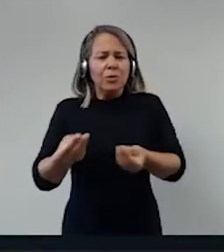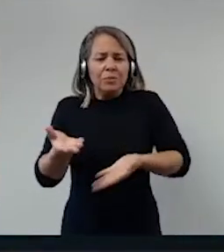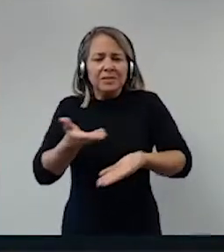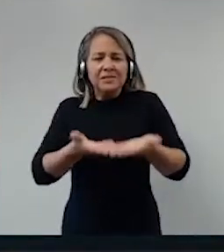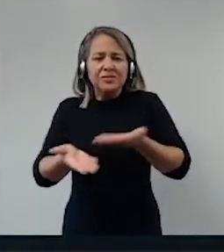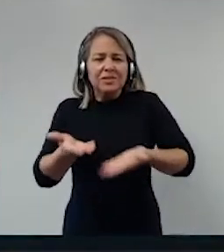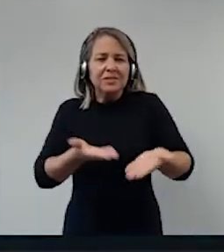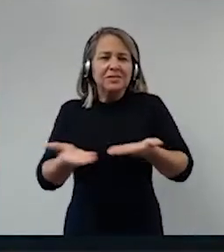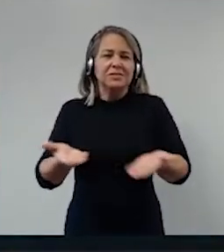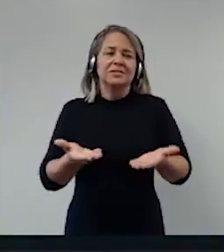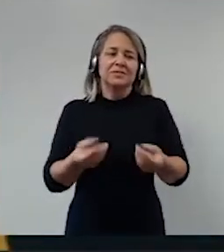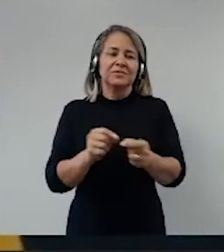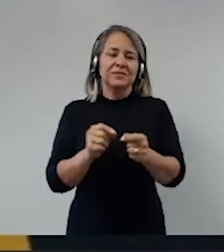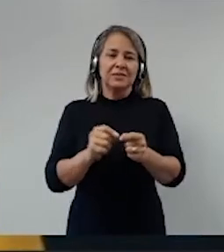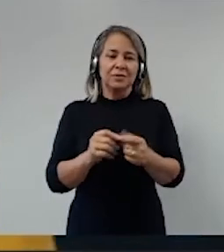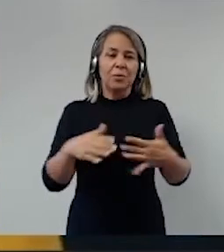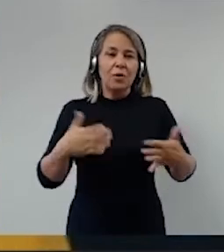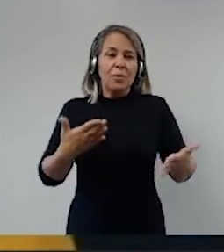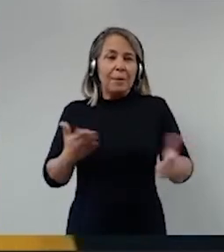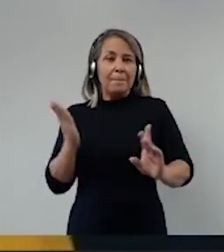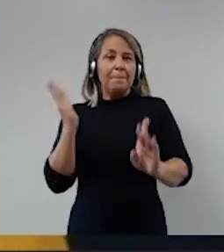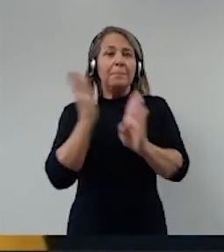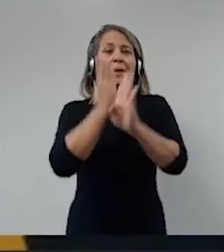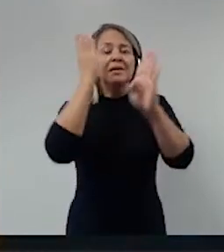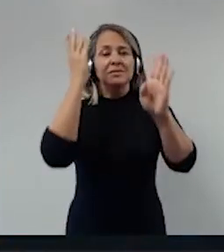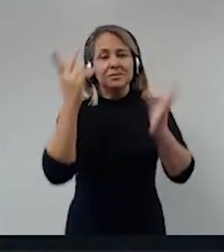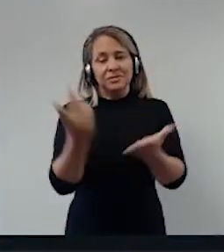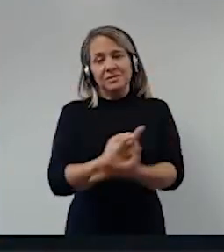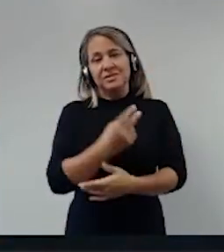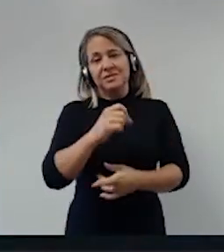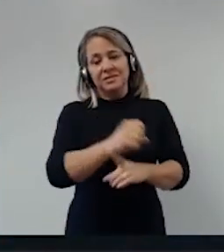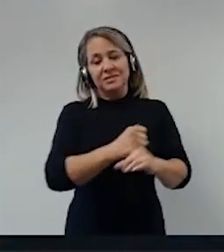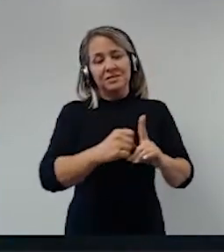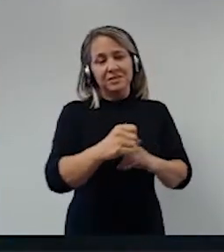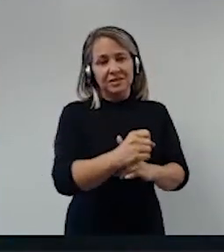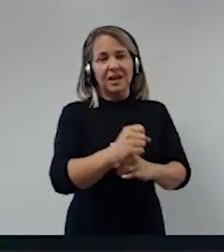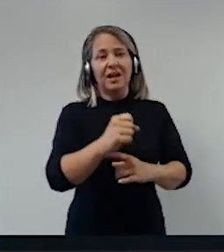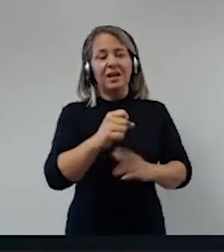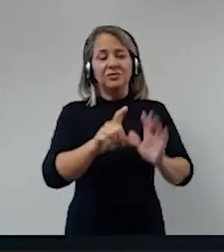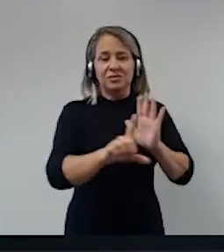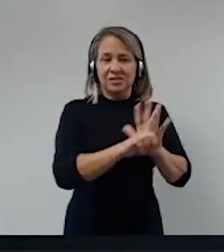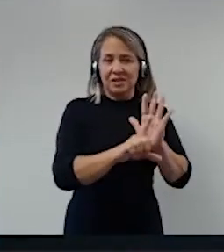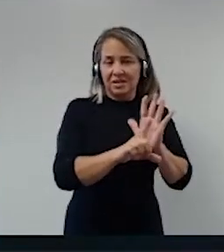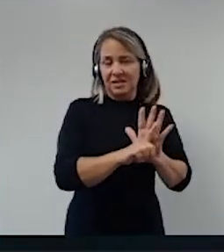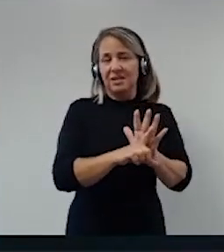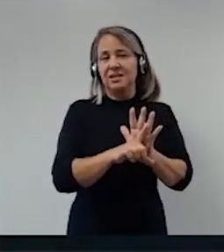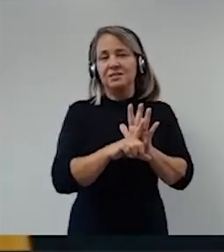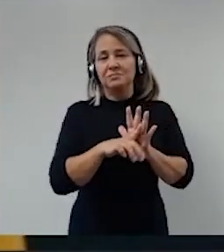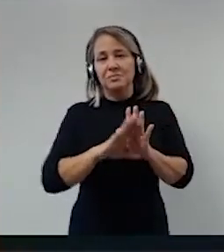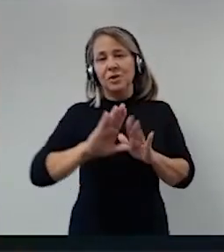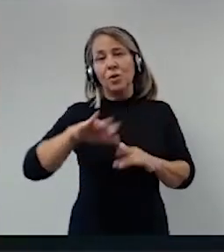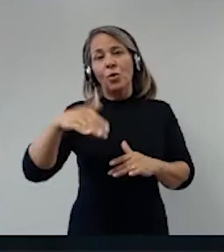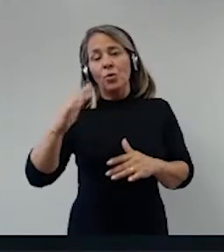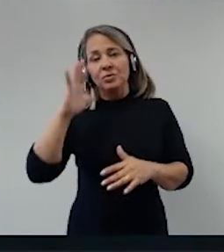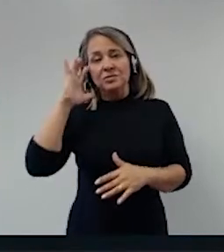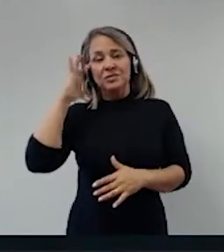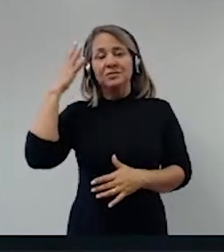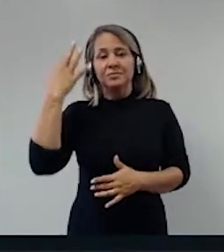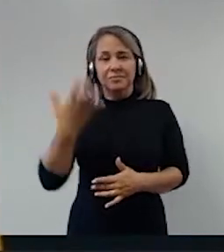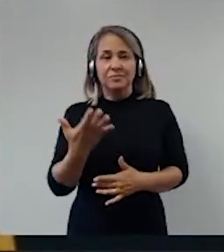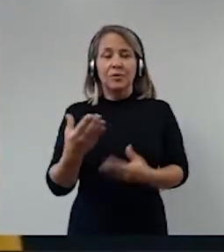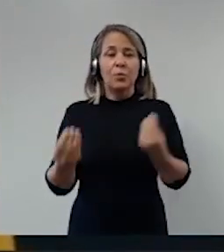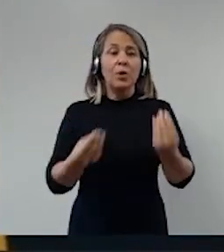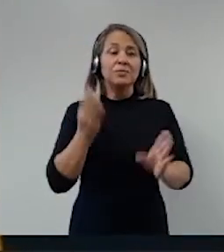reguladas, né? Quais os impactos que isso vai produzir na legislação ou nas próximas decisões, os